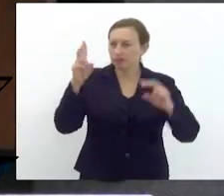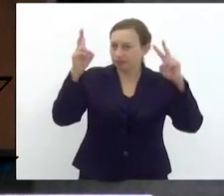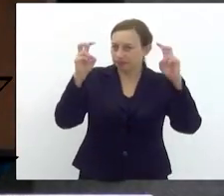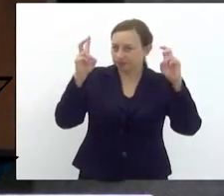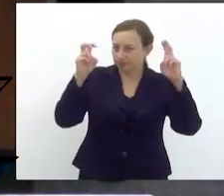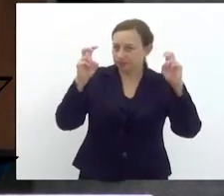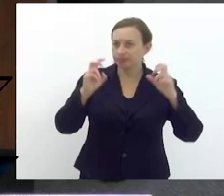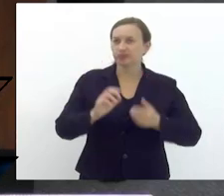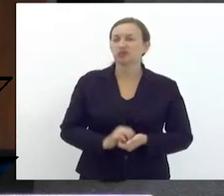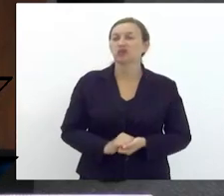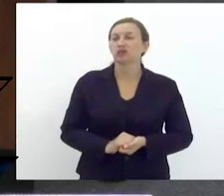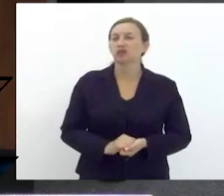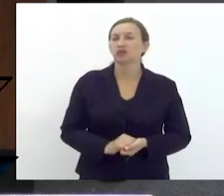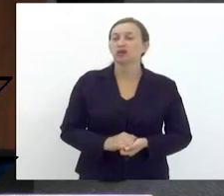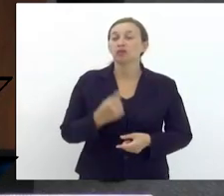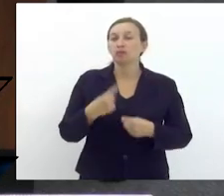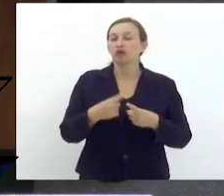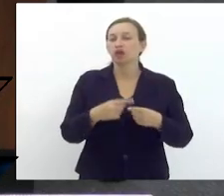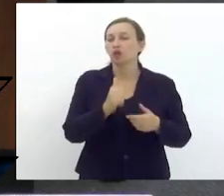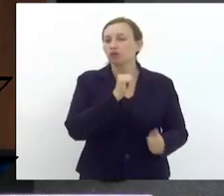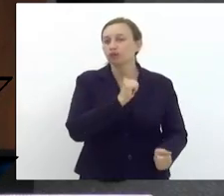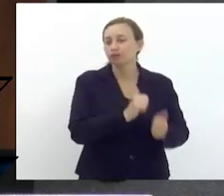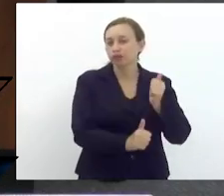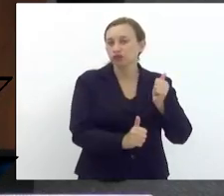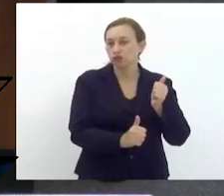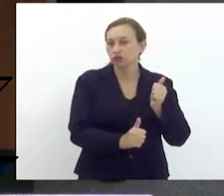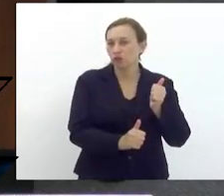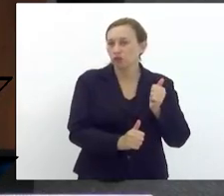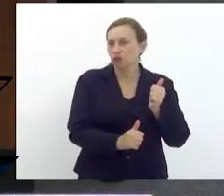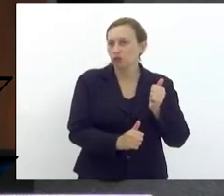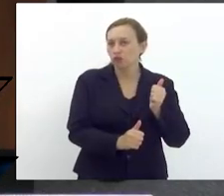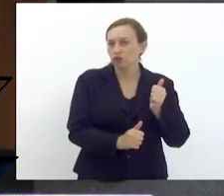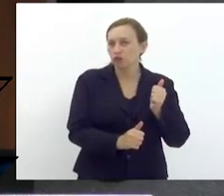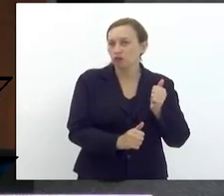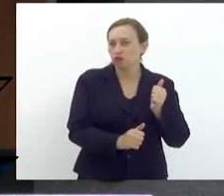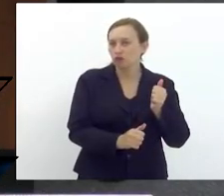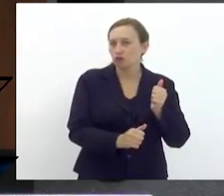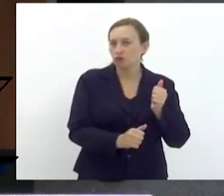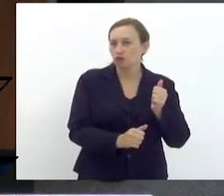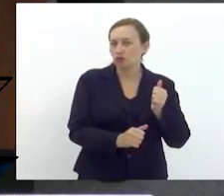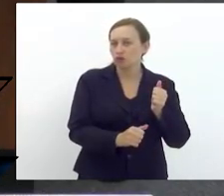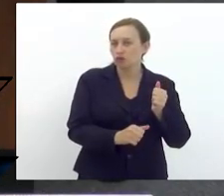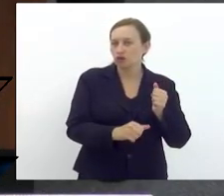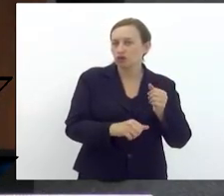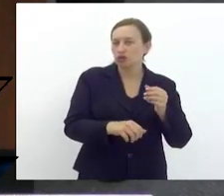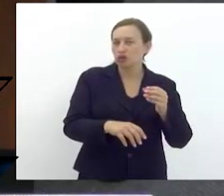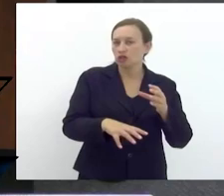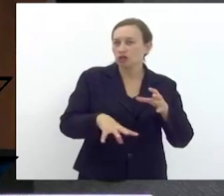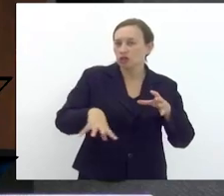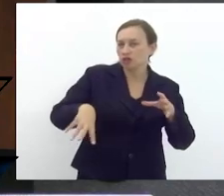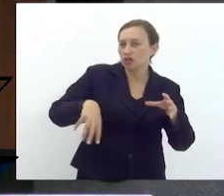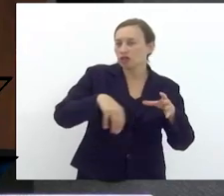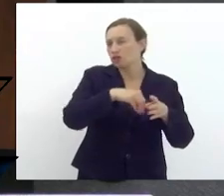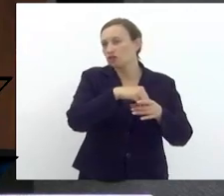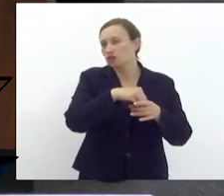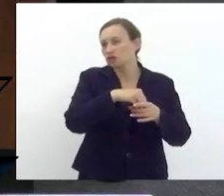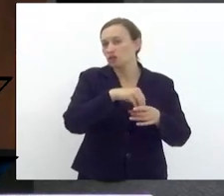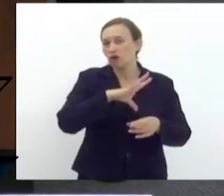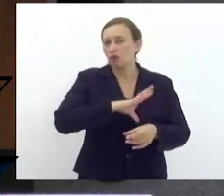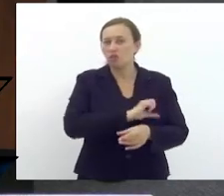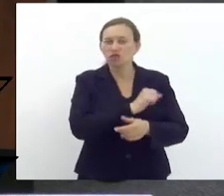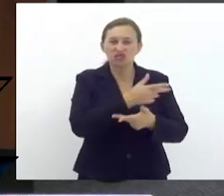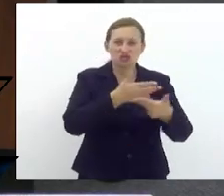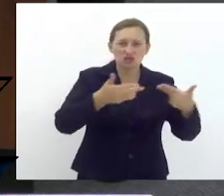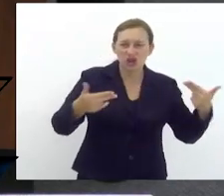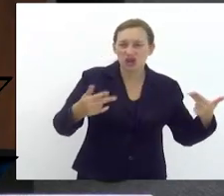tema porque o futebol que envolve a paixões de milhões